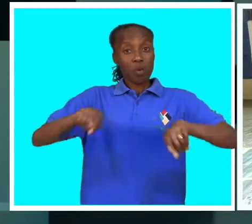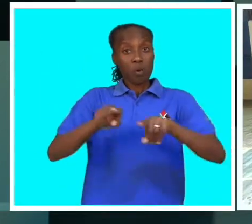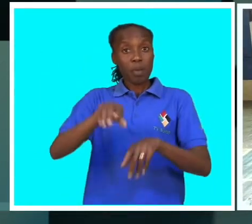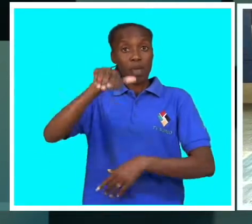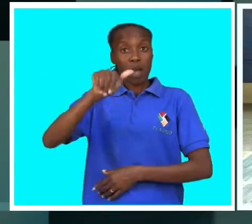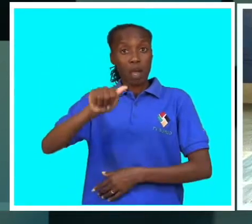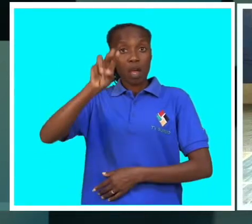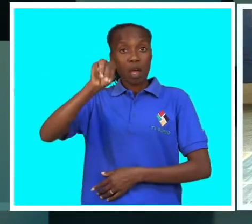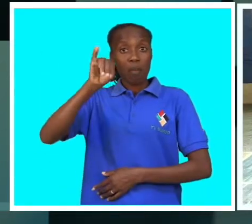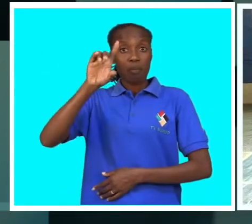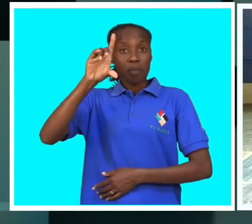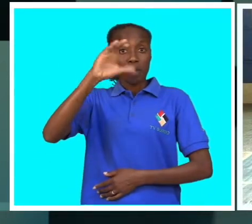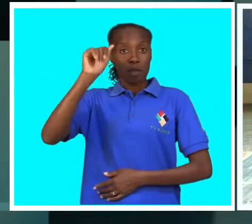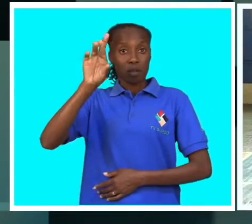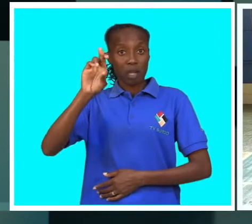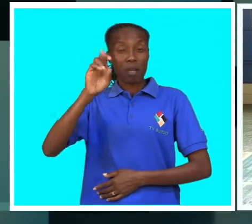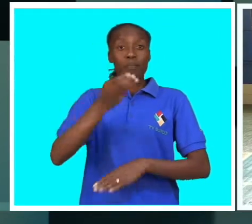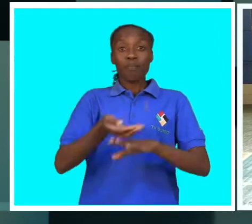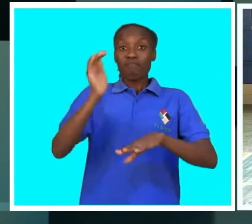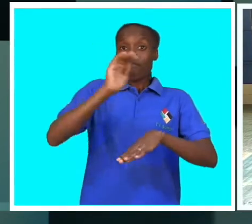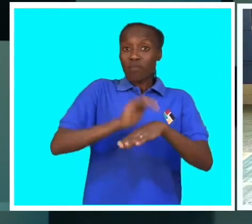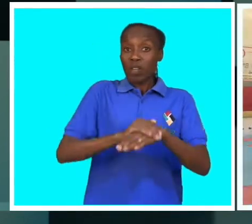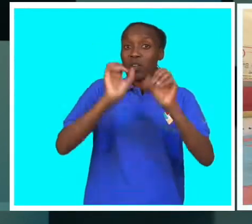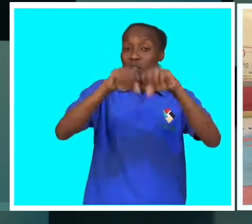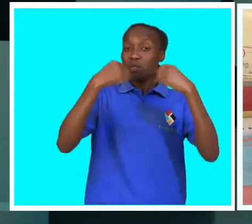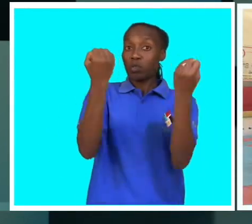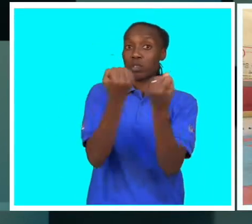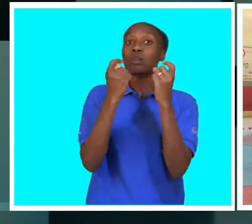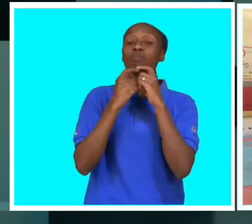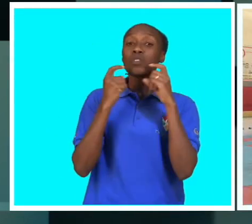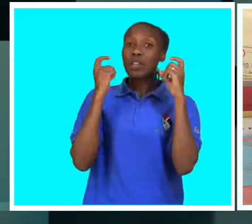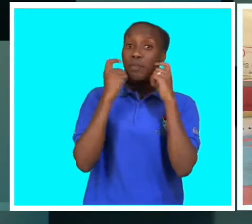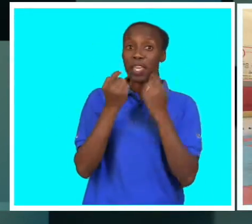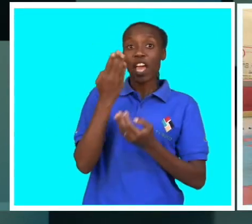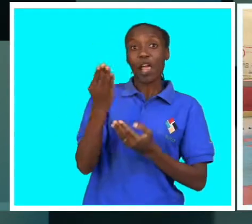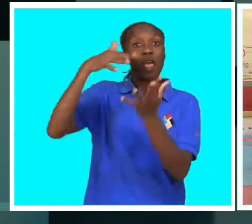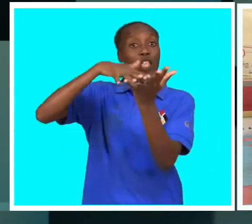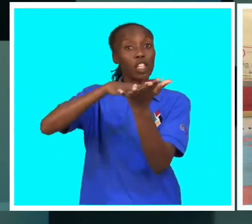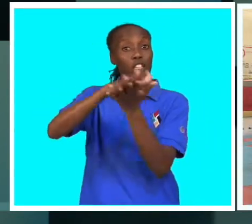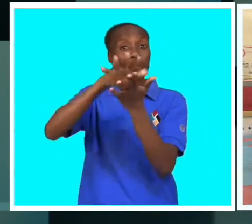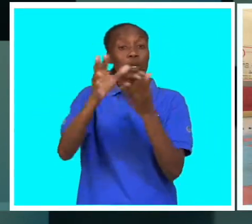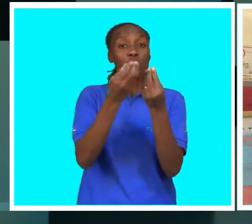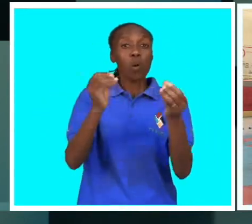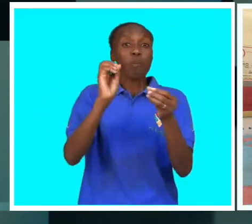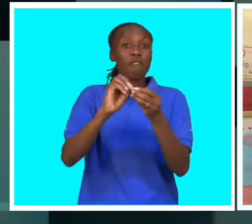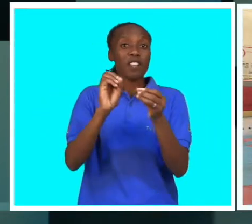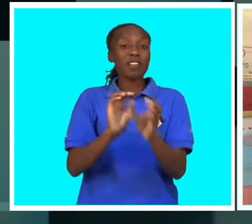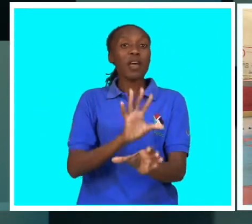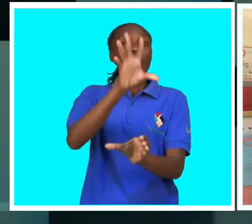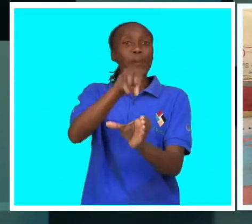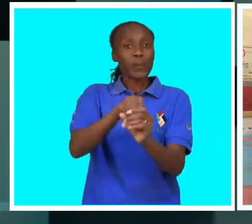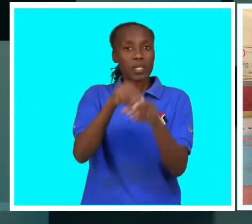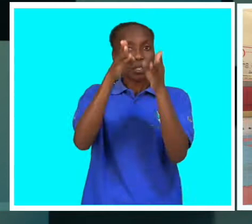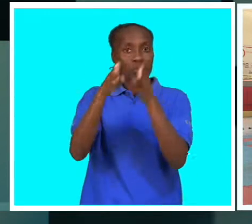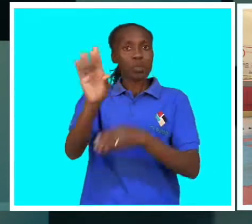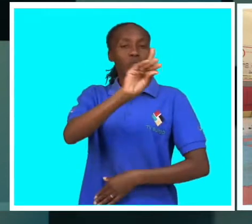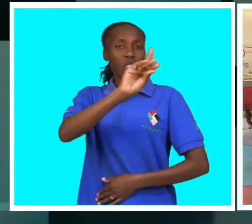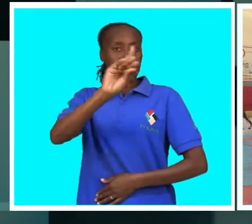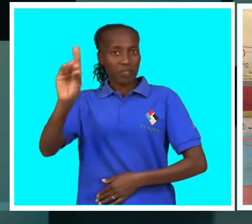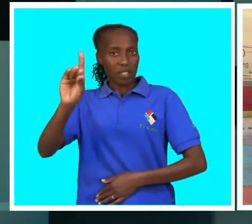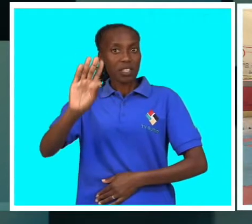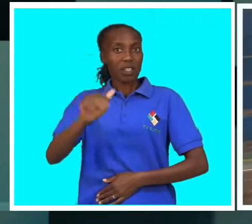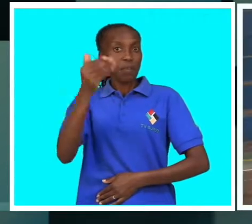Amílcar Soares, presidente do Comitê Técnico da Associação Moçambicana de Karate, explica como é feita